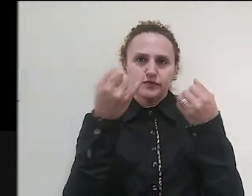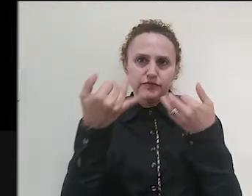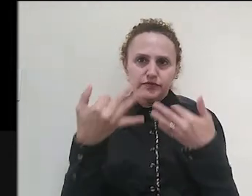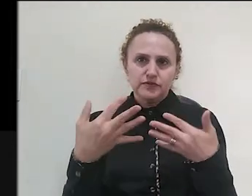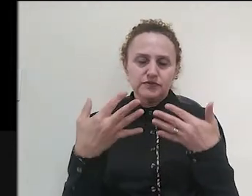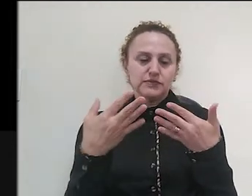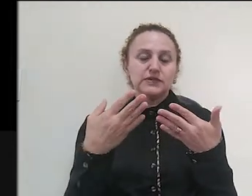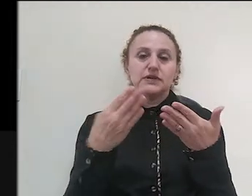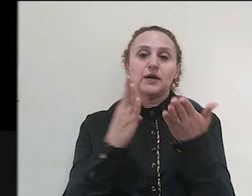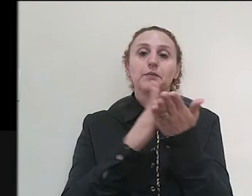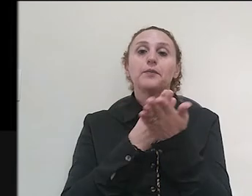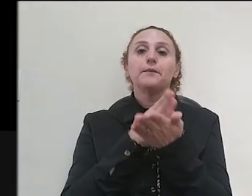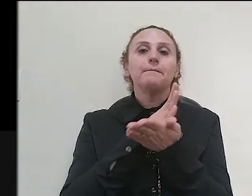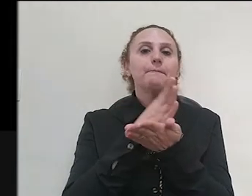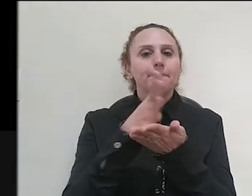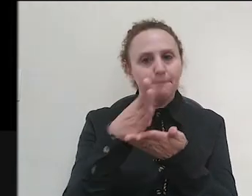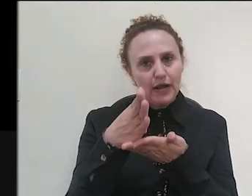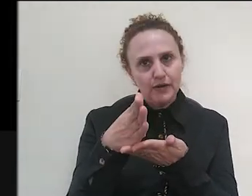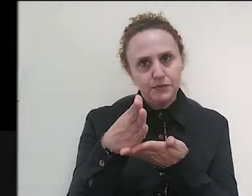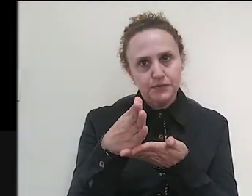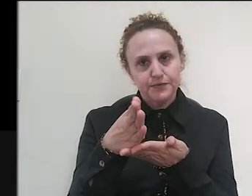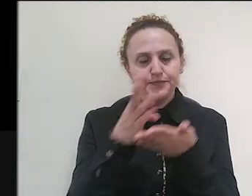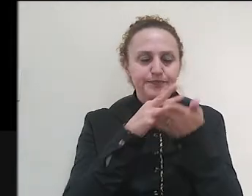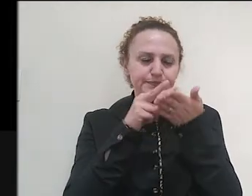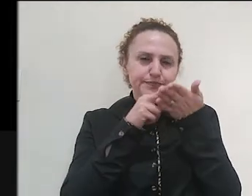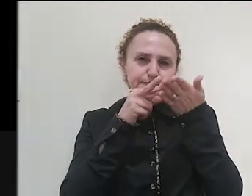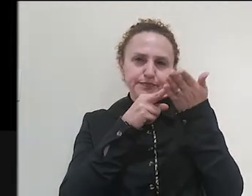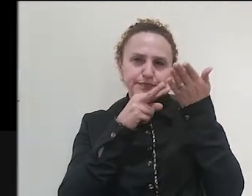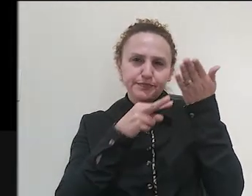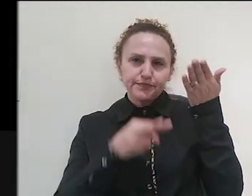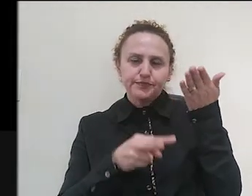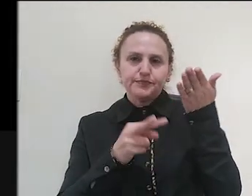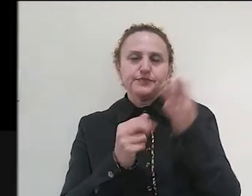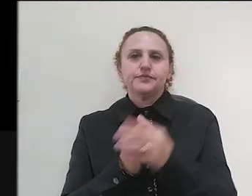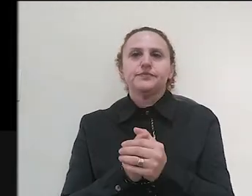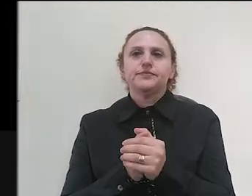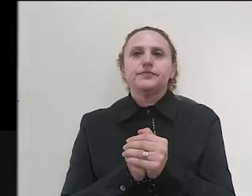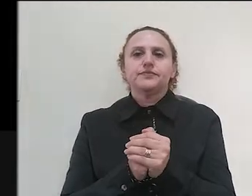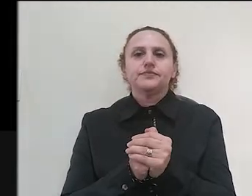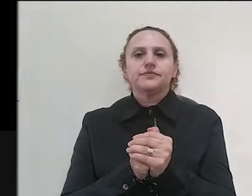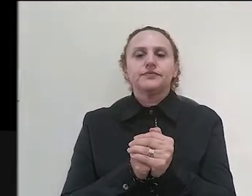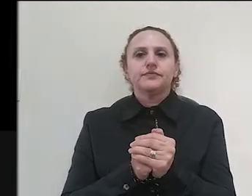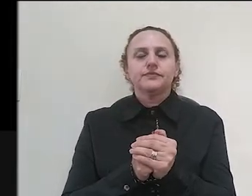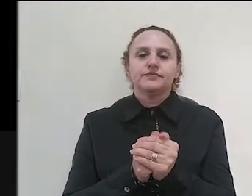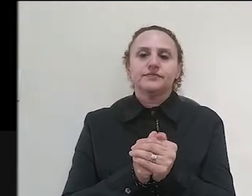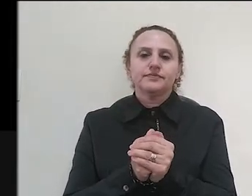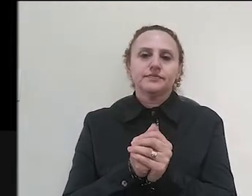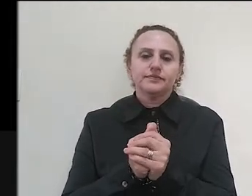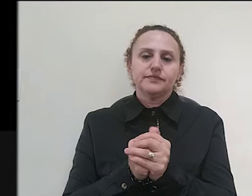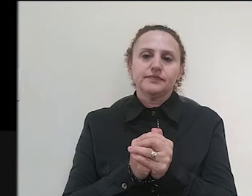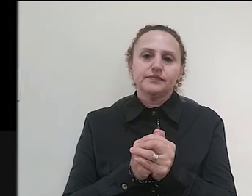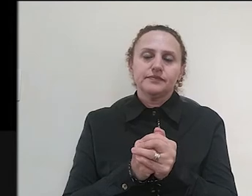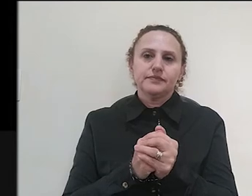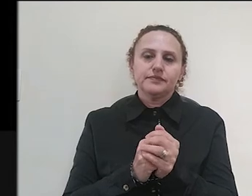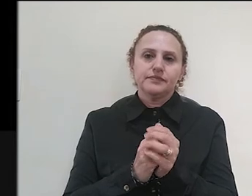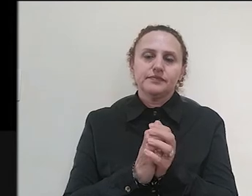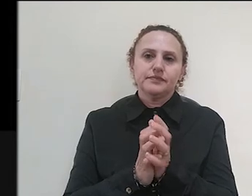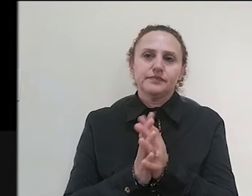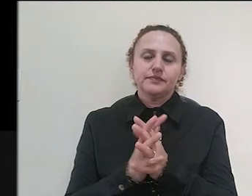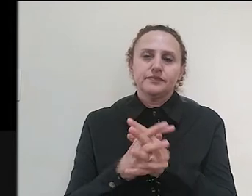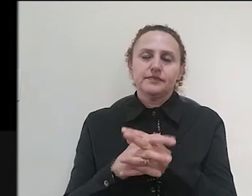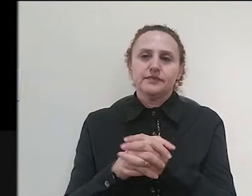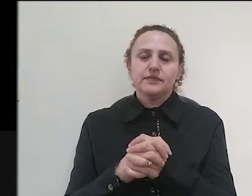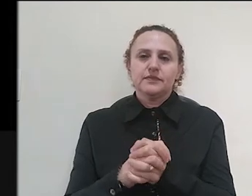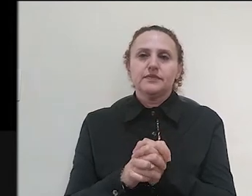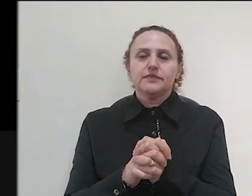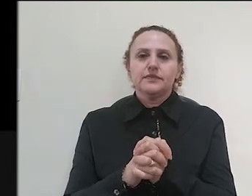a ideologia da civilização medieval somada à revalorização da antiguidade clássica. Significou uma afirmação do racionalismo